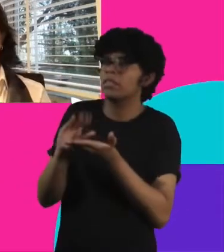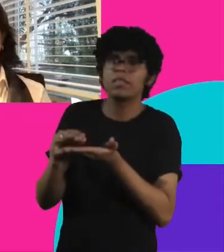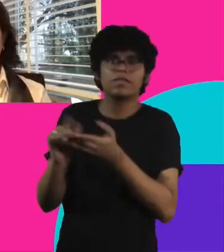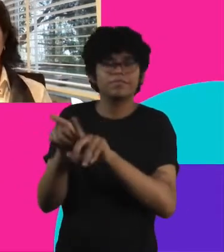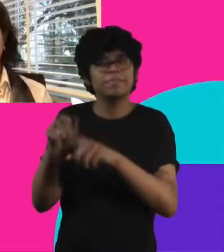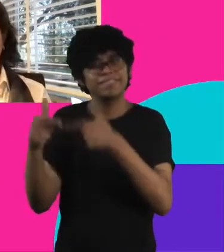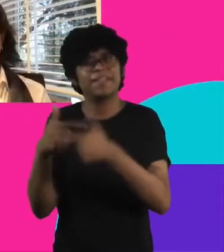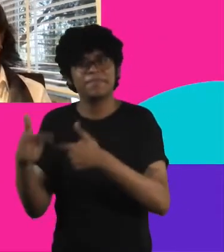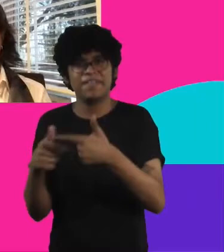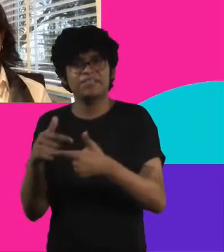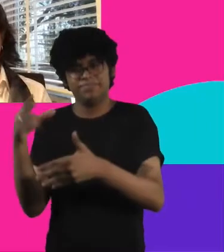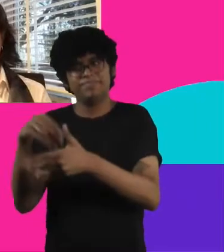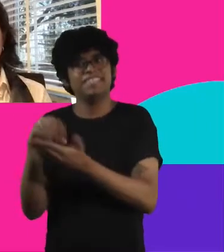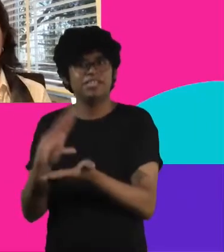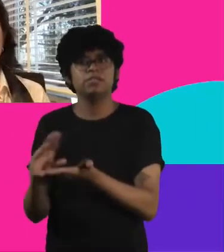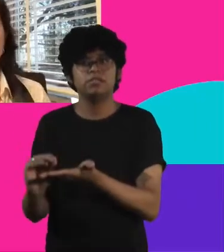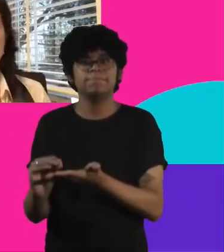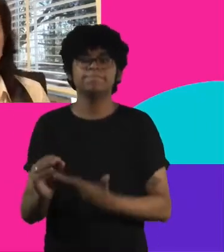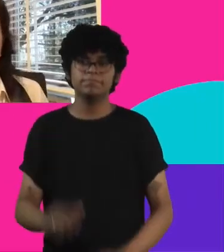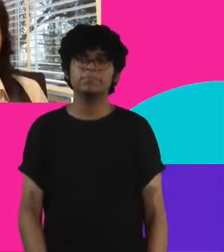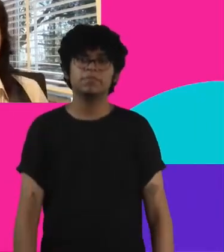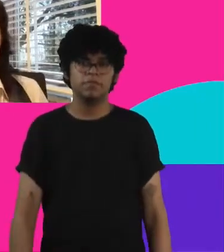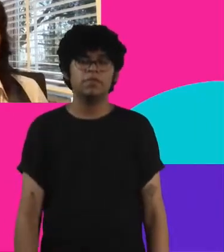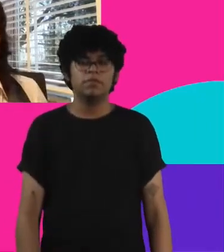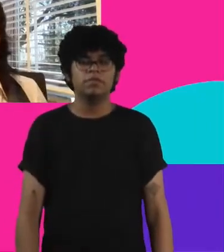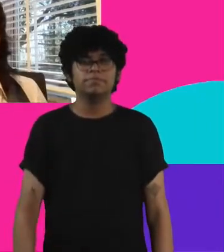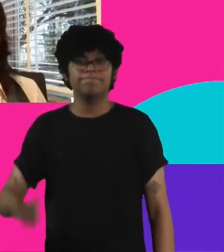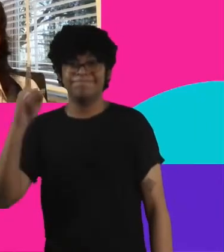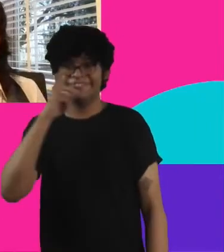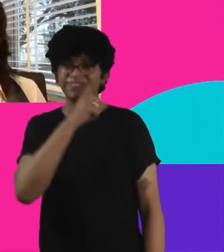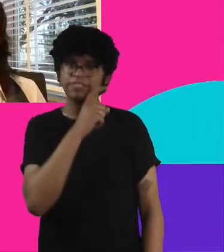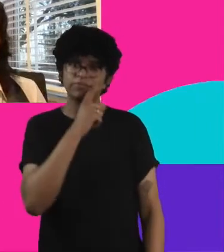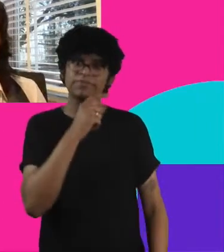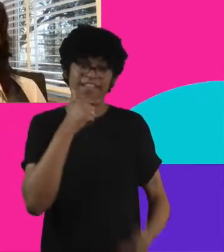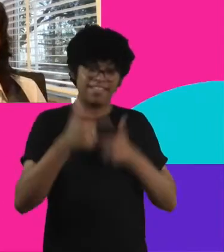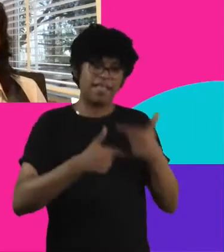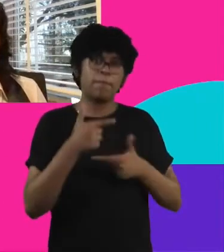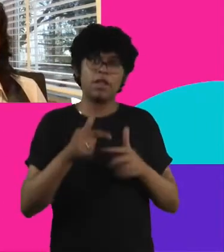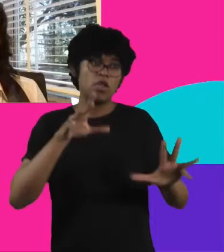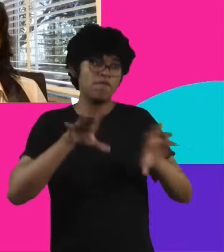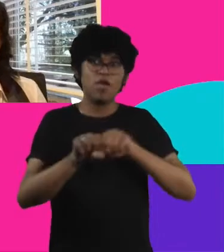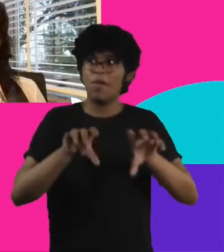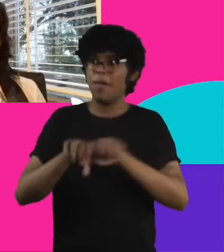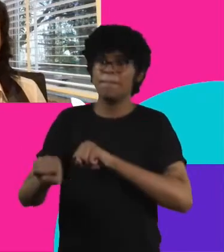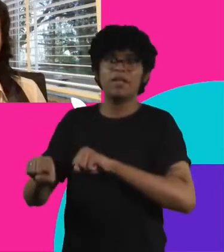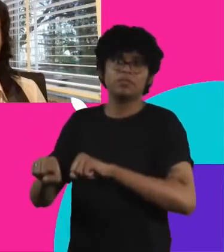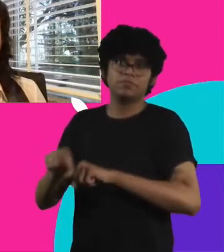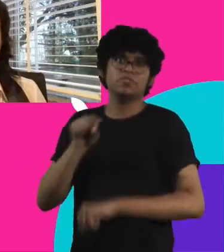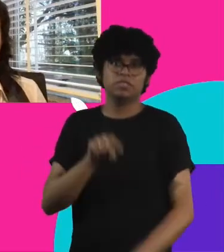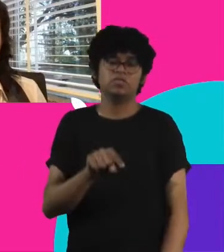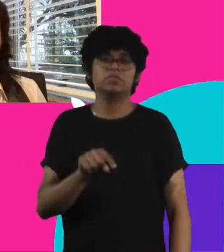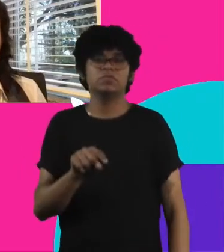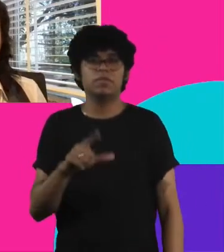Né? E, assim, é muito difícil você ter uma força de trabalho totalmente formada para isso. Tem alguns